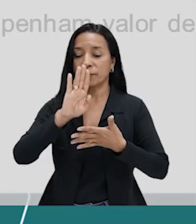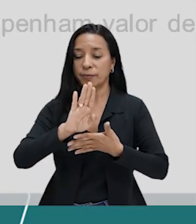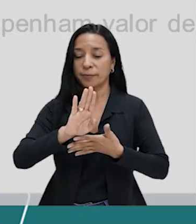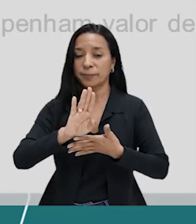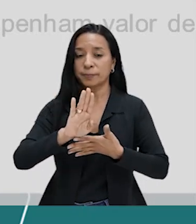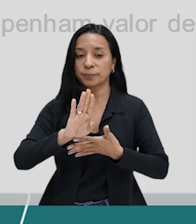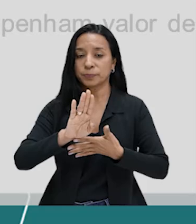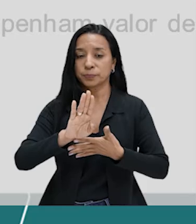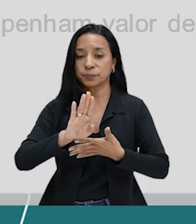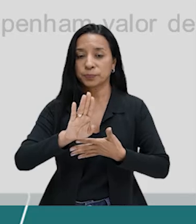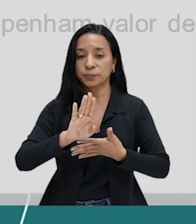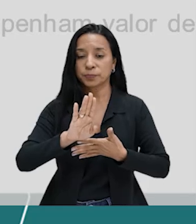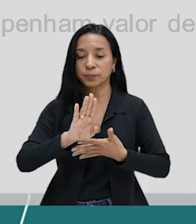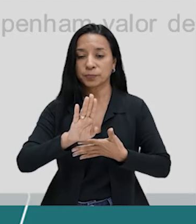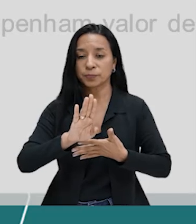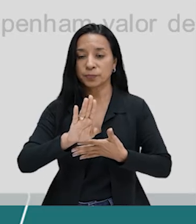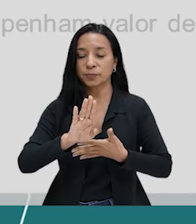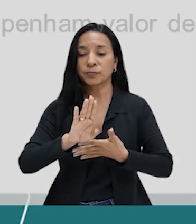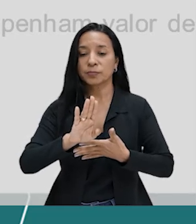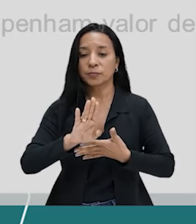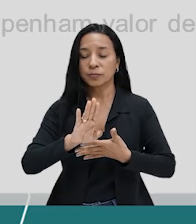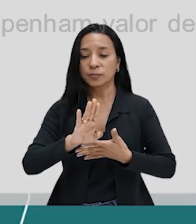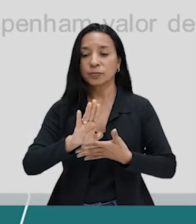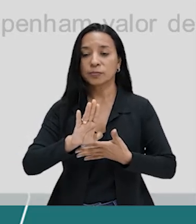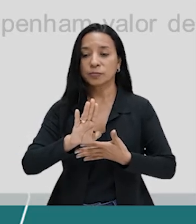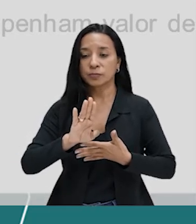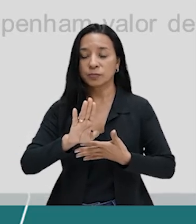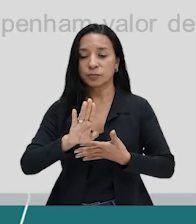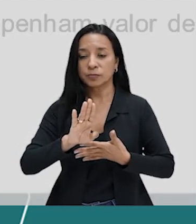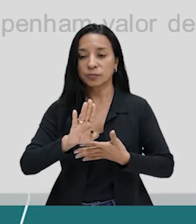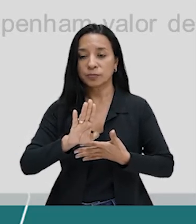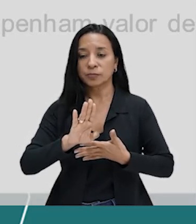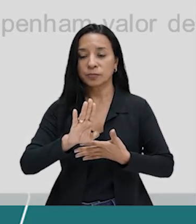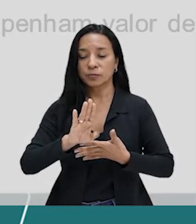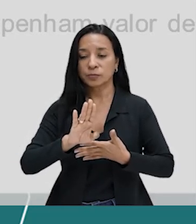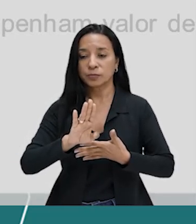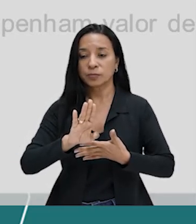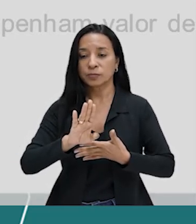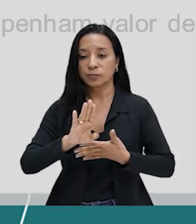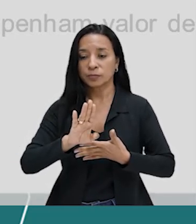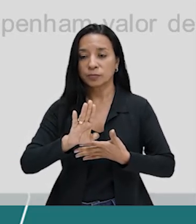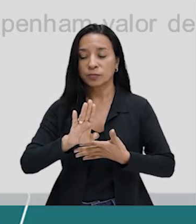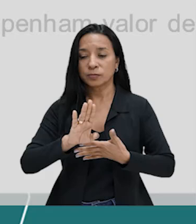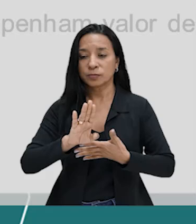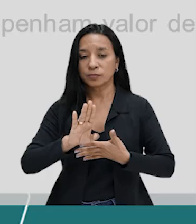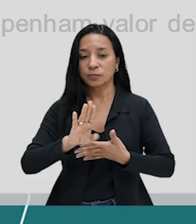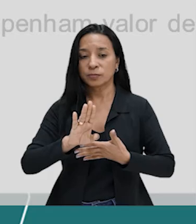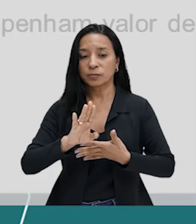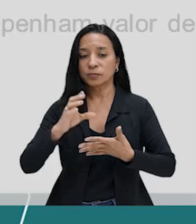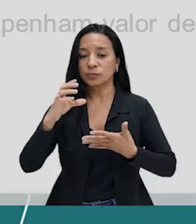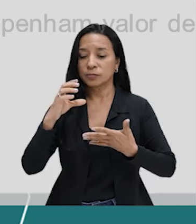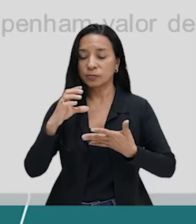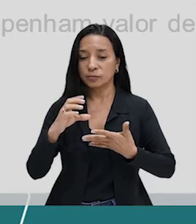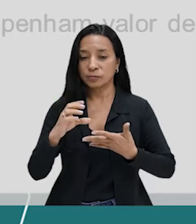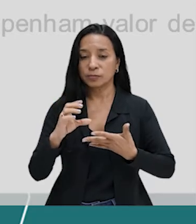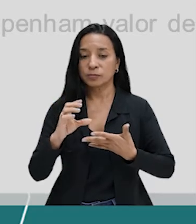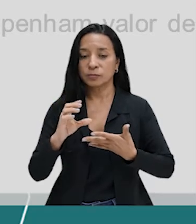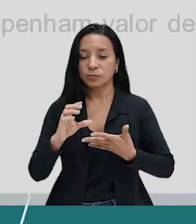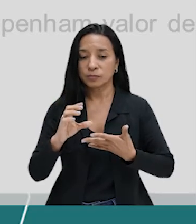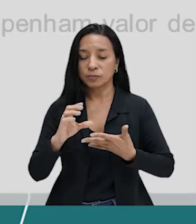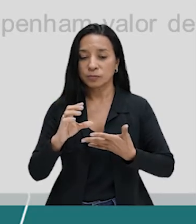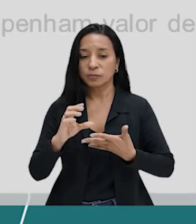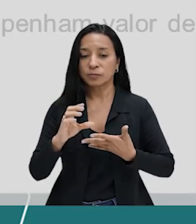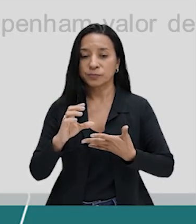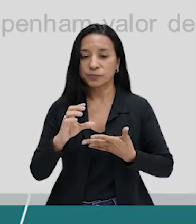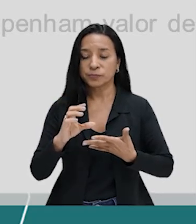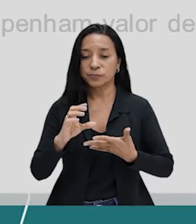Letra B, classe de palavra invariável que modifica o sentido do verbo, do adjetivo e do advérbio. Classe